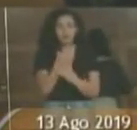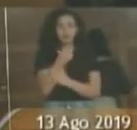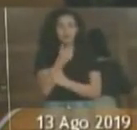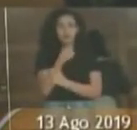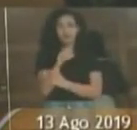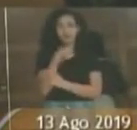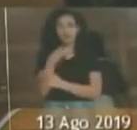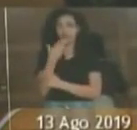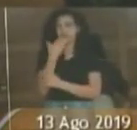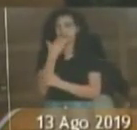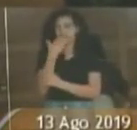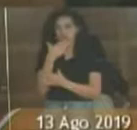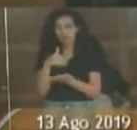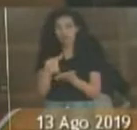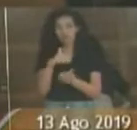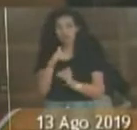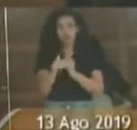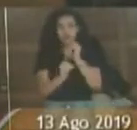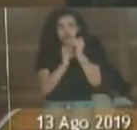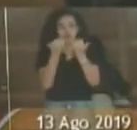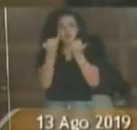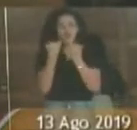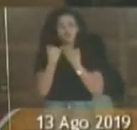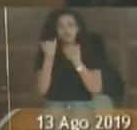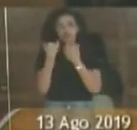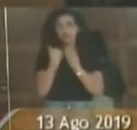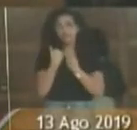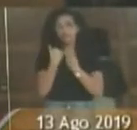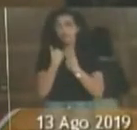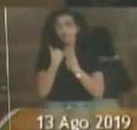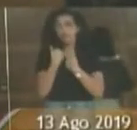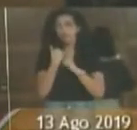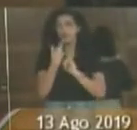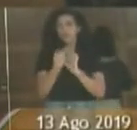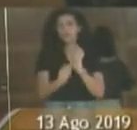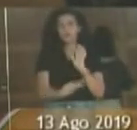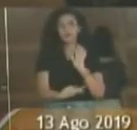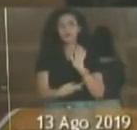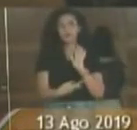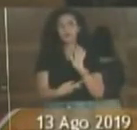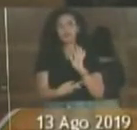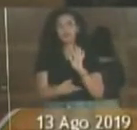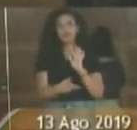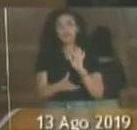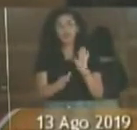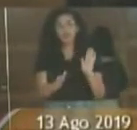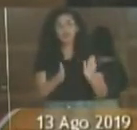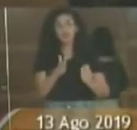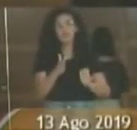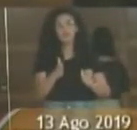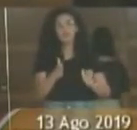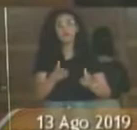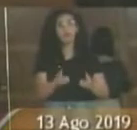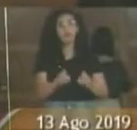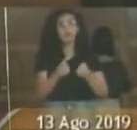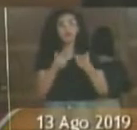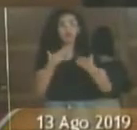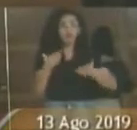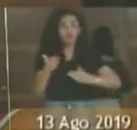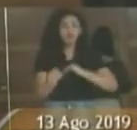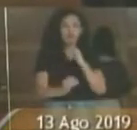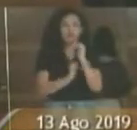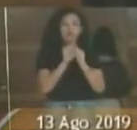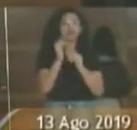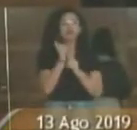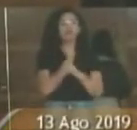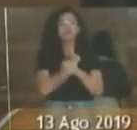293, solicitando à Secretaria de Desenvolvimento Econômico informações quanto aos projetos, programas para fomentar investimentos no município de Angra dos Reis com o objetivo de